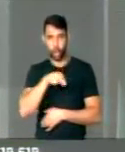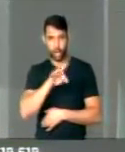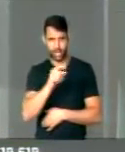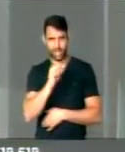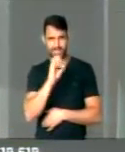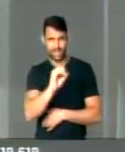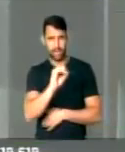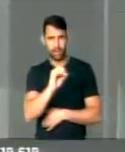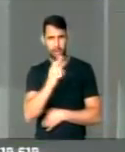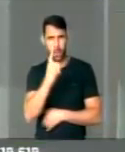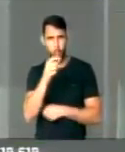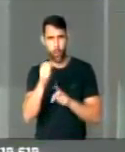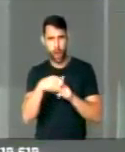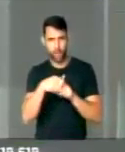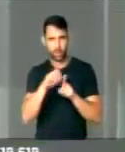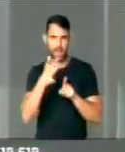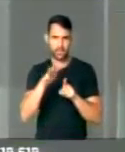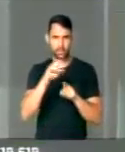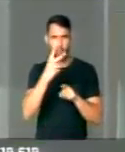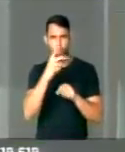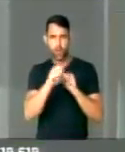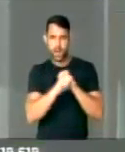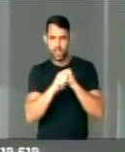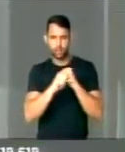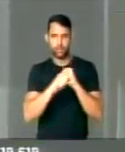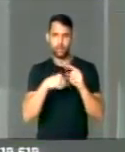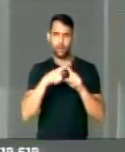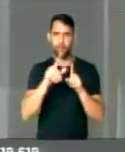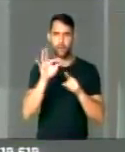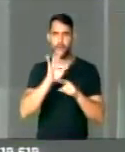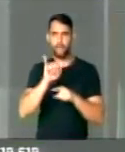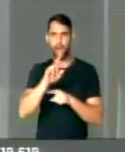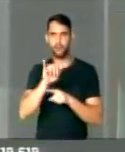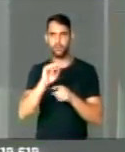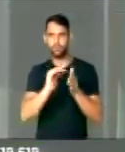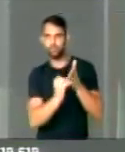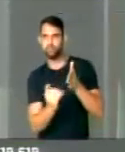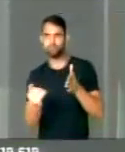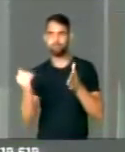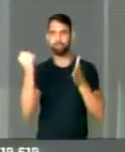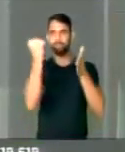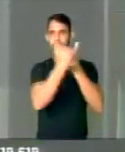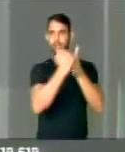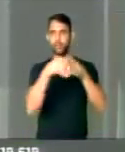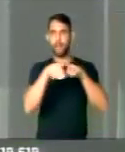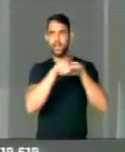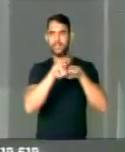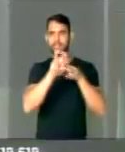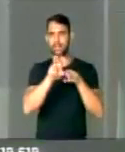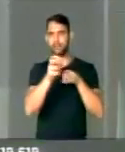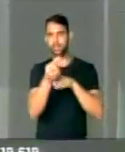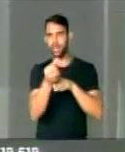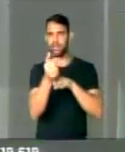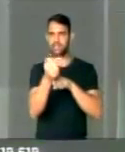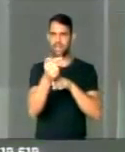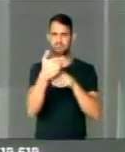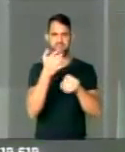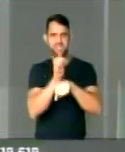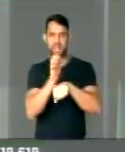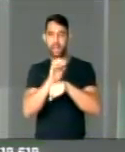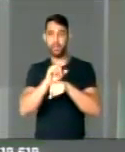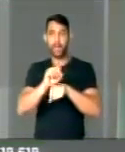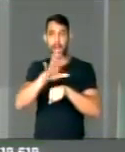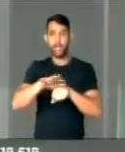menos de um ano, na verdade, o governo Flávio Dino subiu para o primeiro lugar, empatado com outros 5 ou 6 estados, no